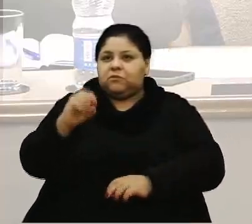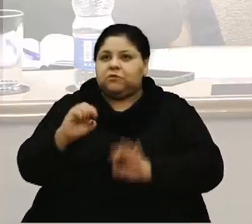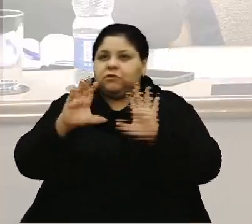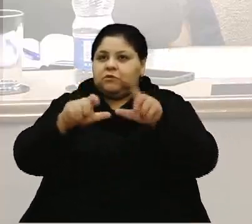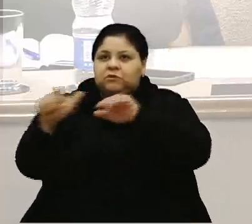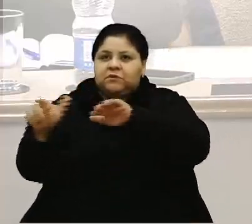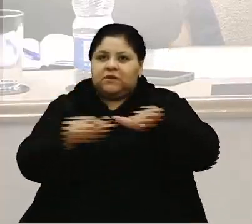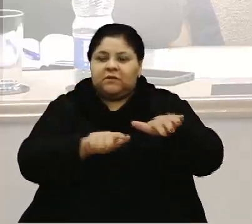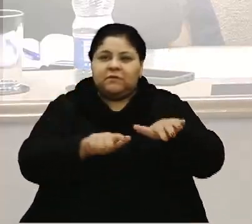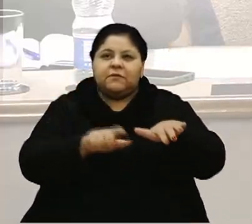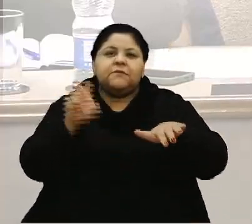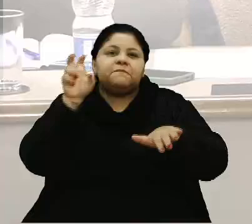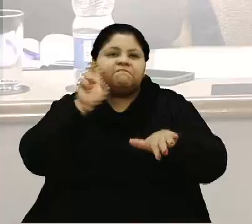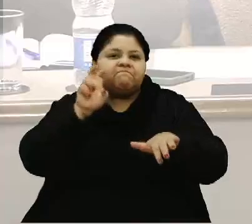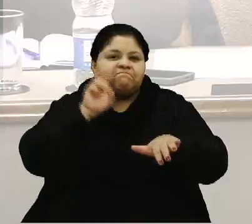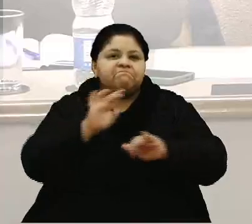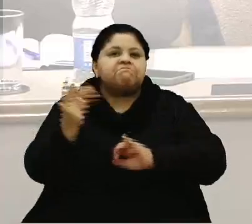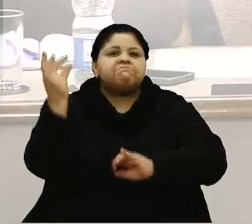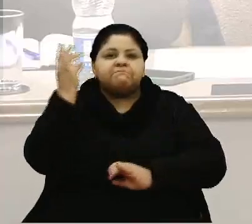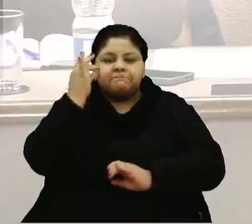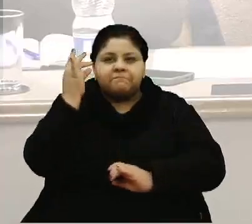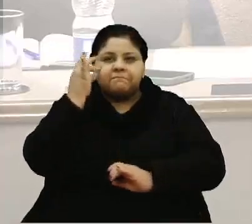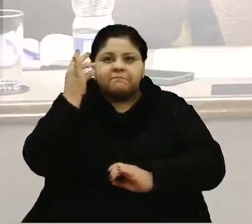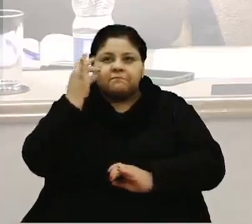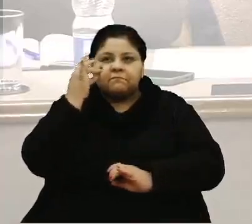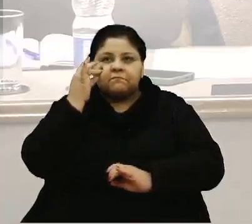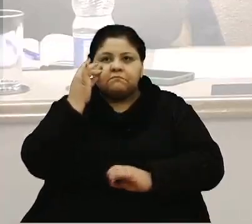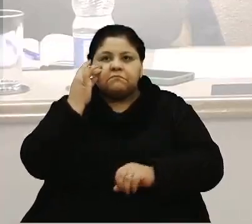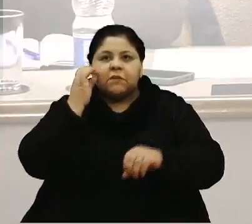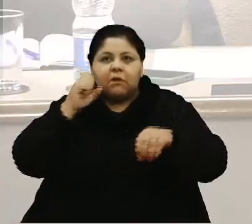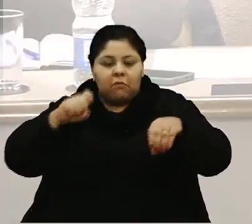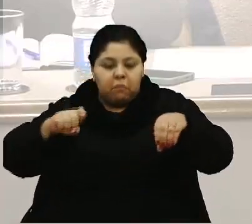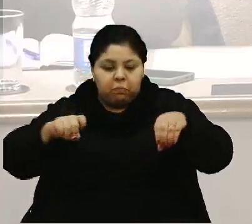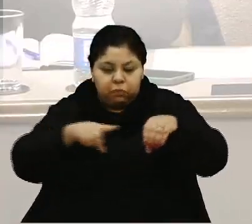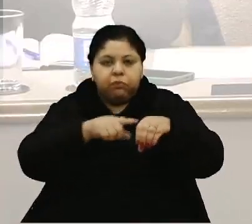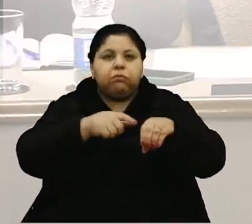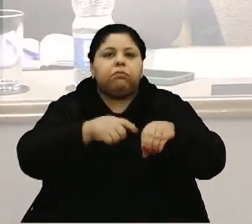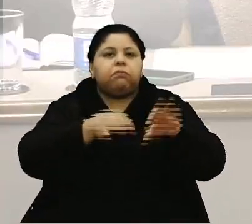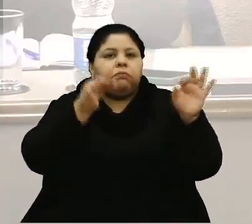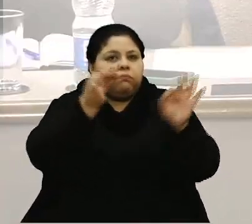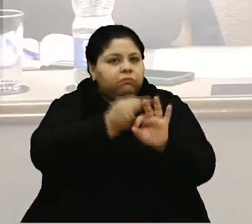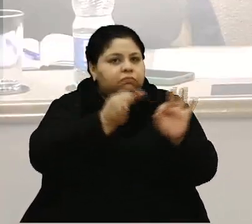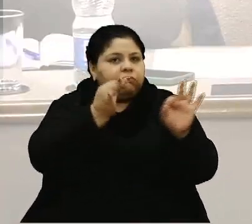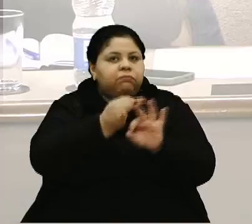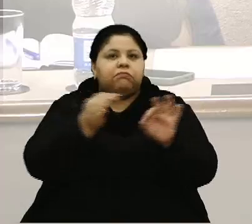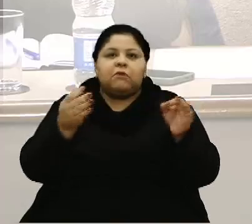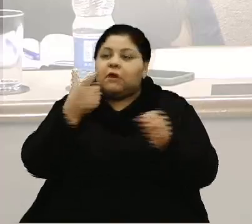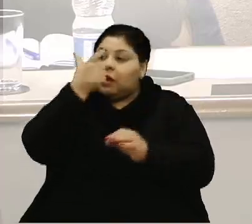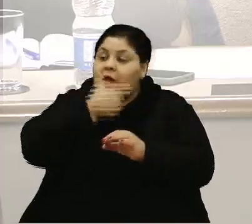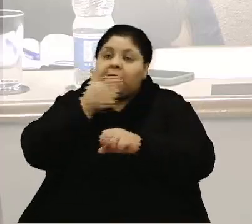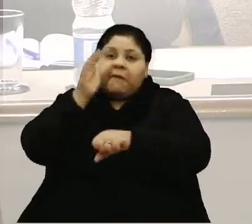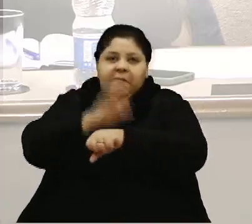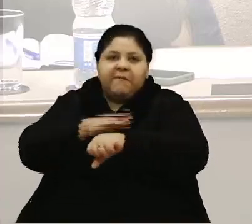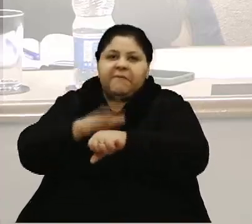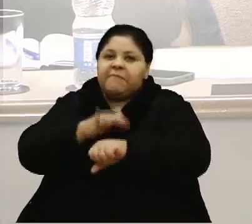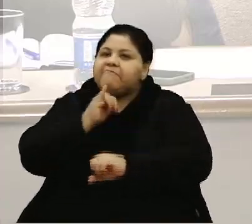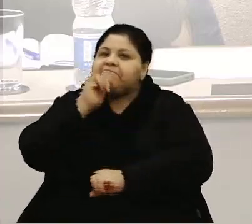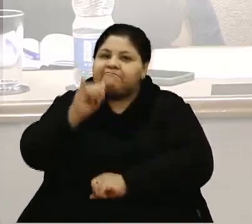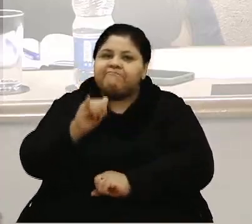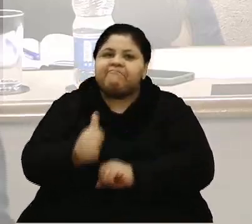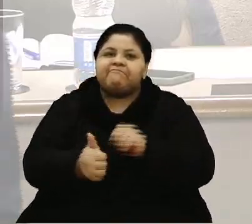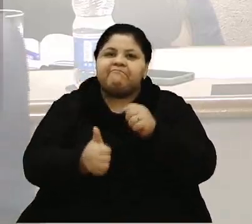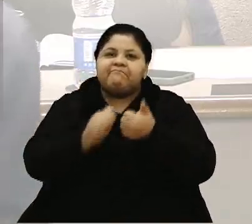quintas-feiras, ele está presente e ainda bate um bolão. Então, acho que esse momento tem que se enfatizar que o